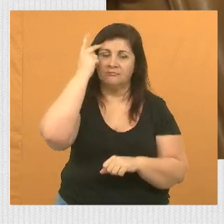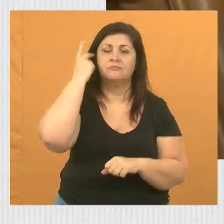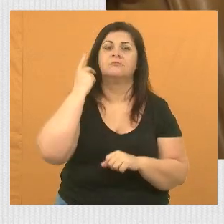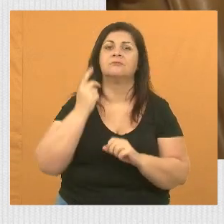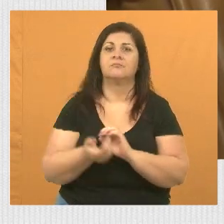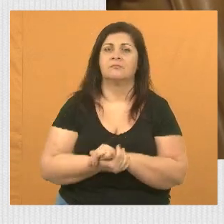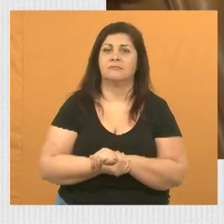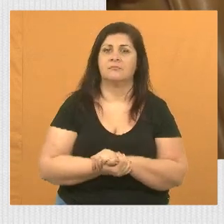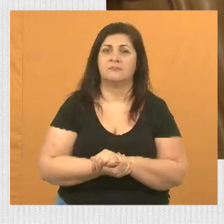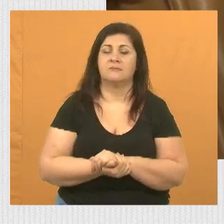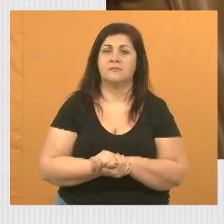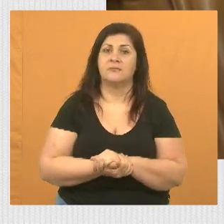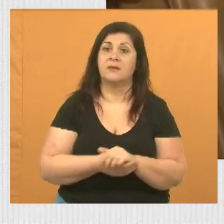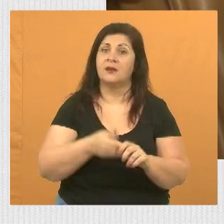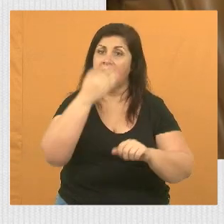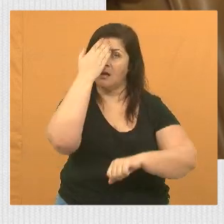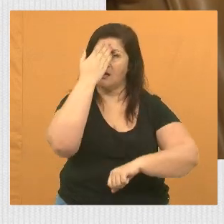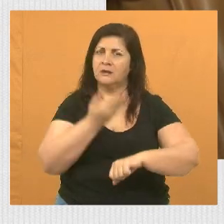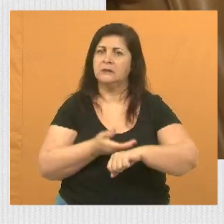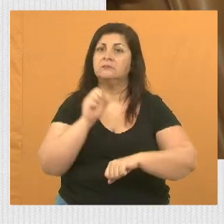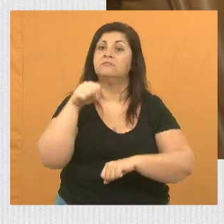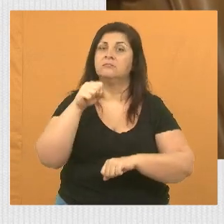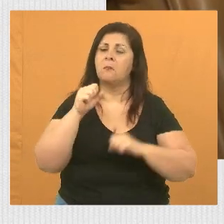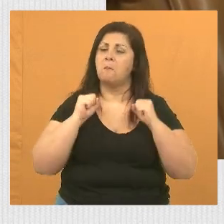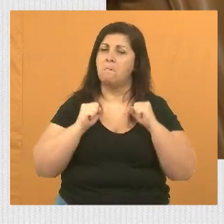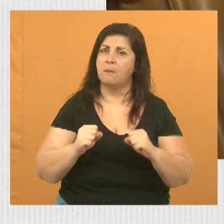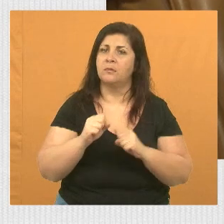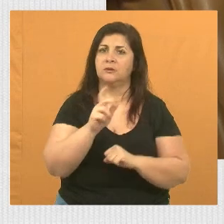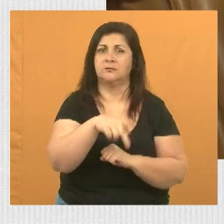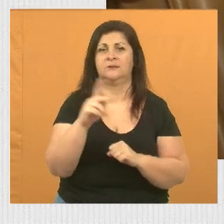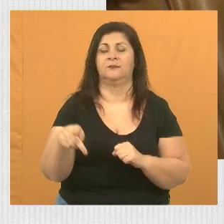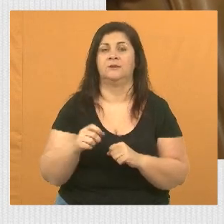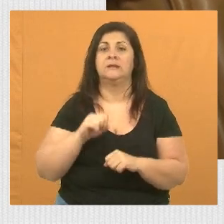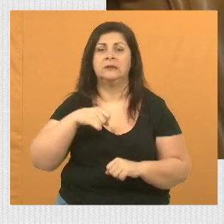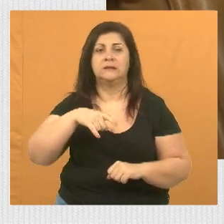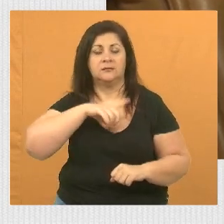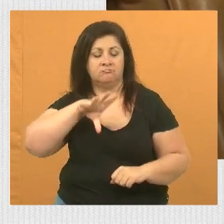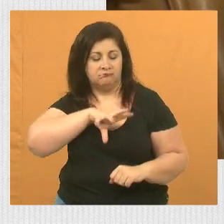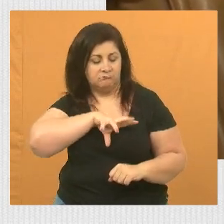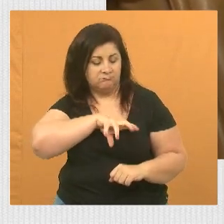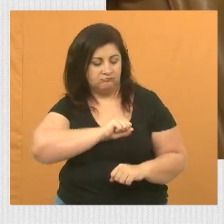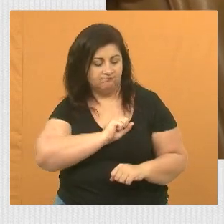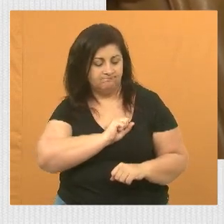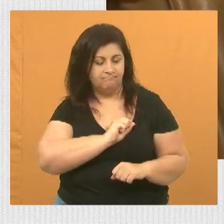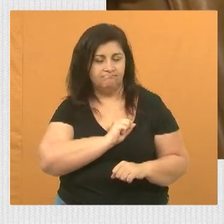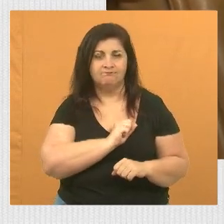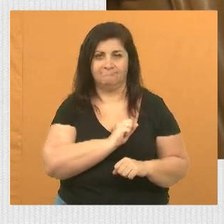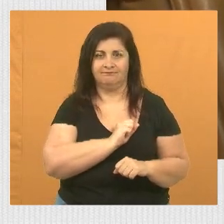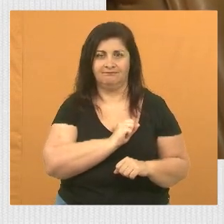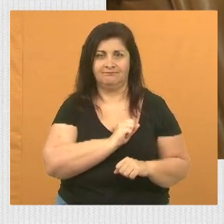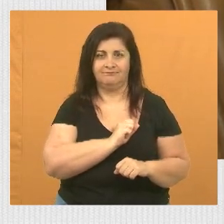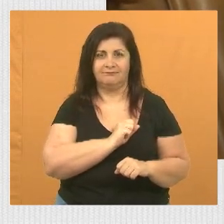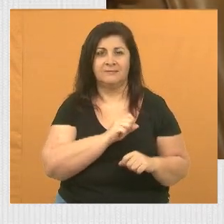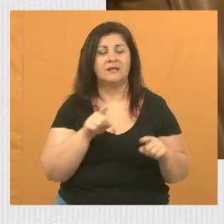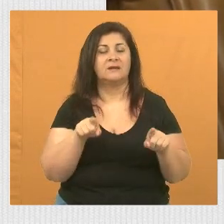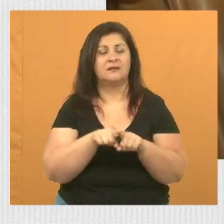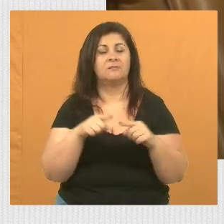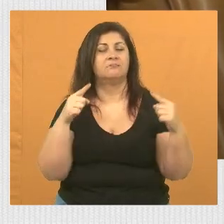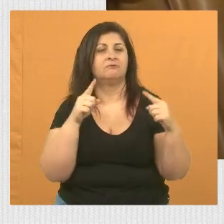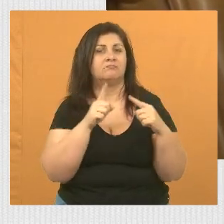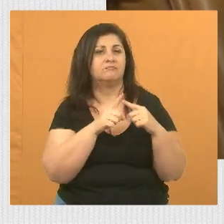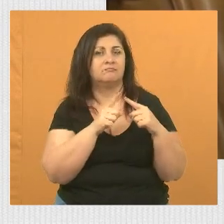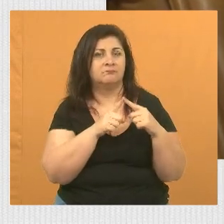e acreditando que é possível sim ser educador quando a gente tem amor no coração e um ideal ainda,